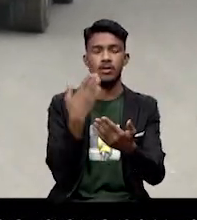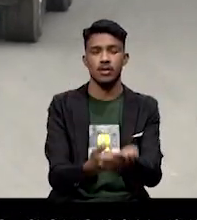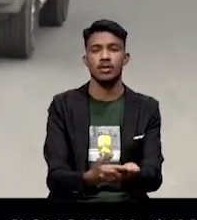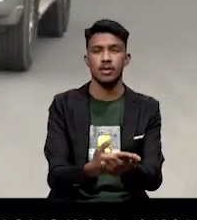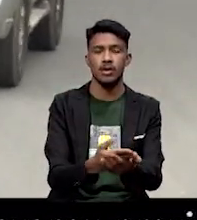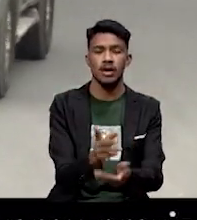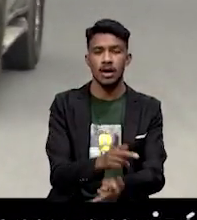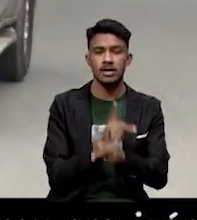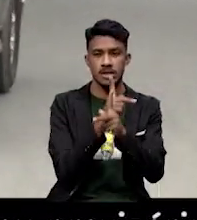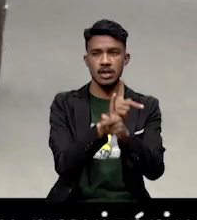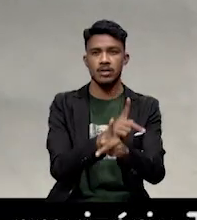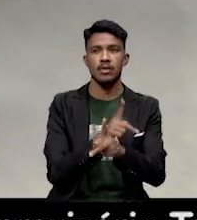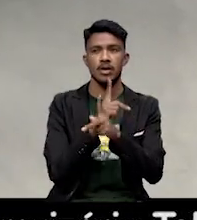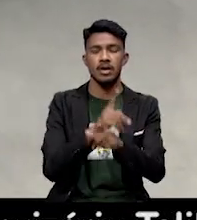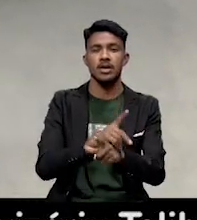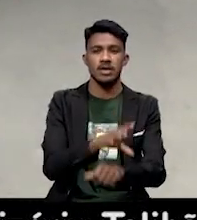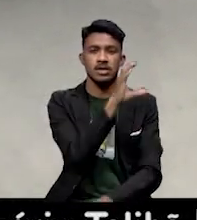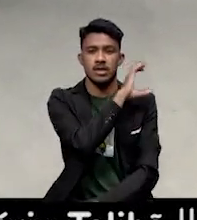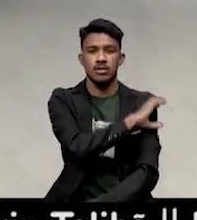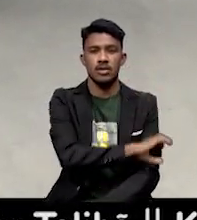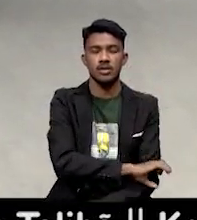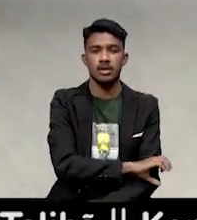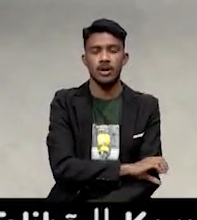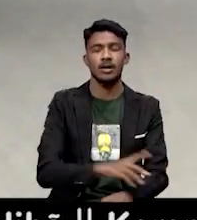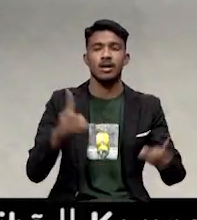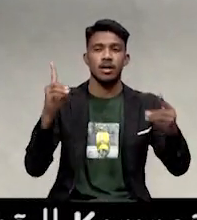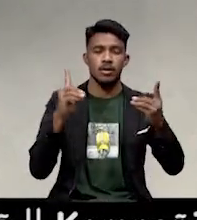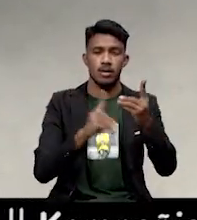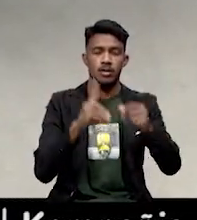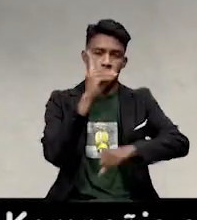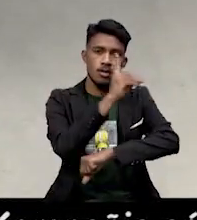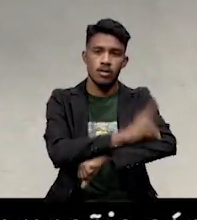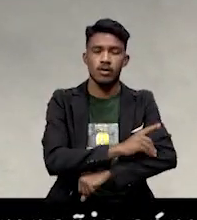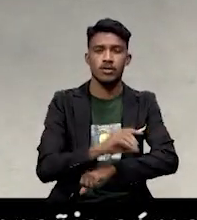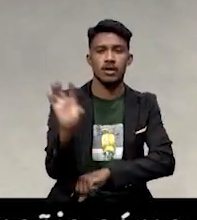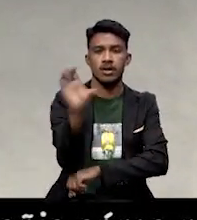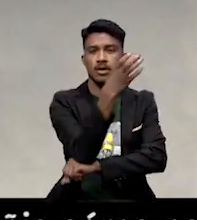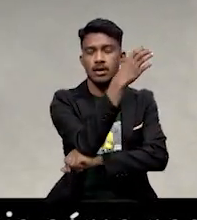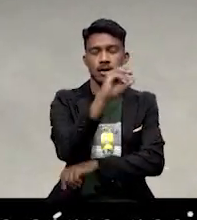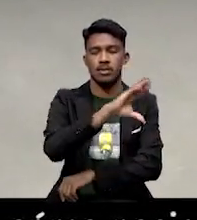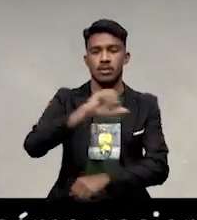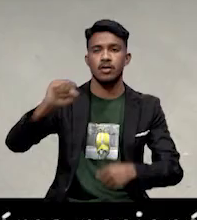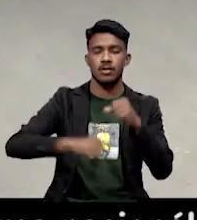a segurança da Loran Natal no Tinafó.